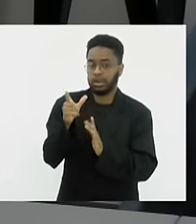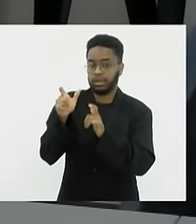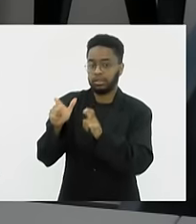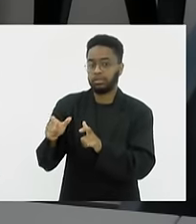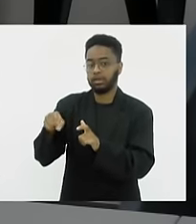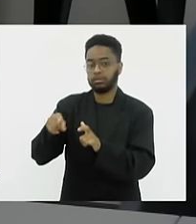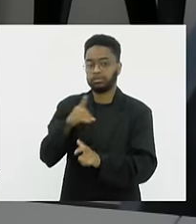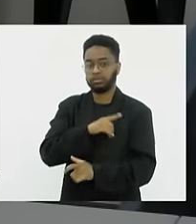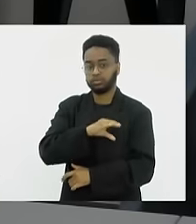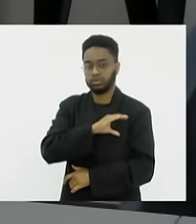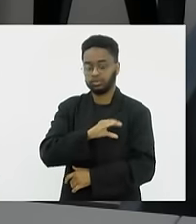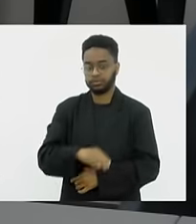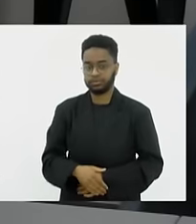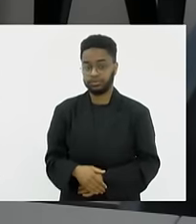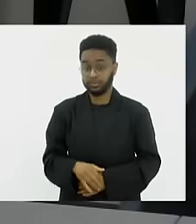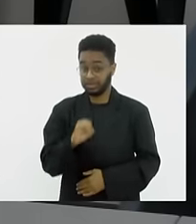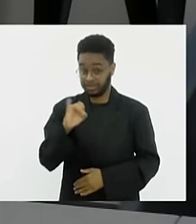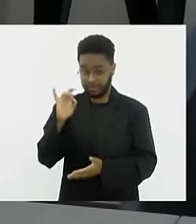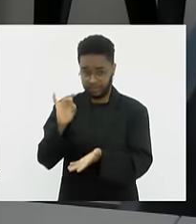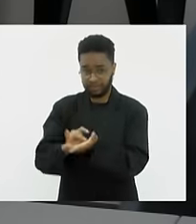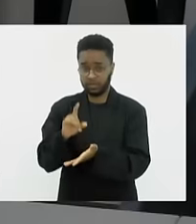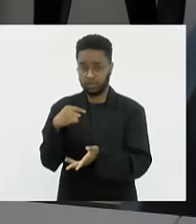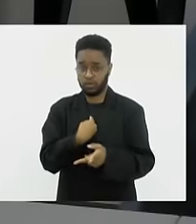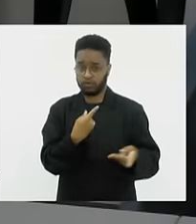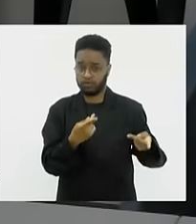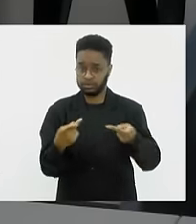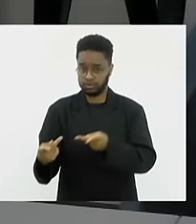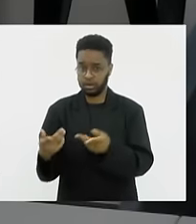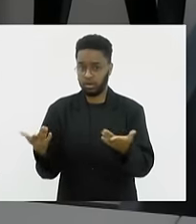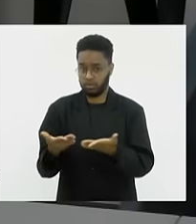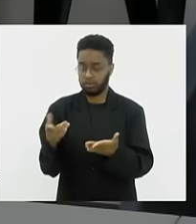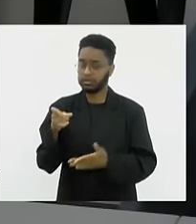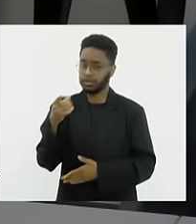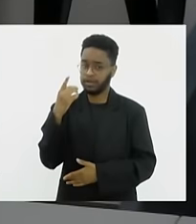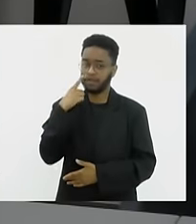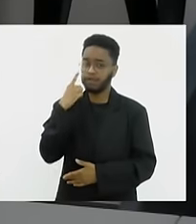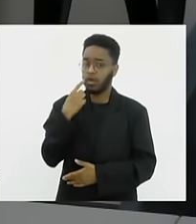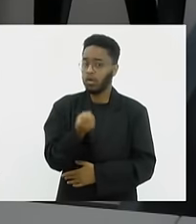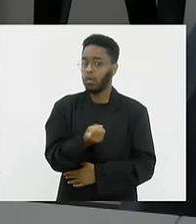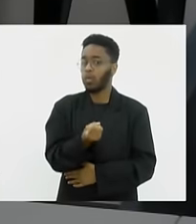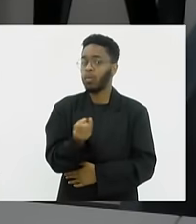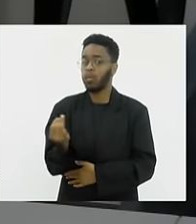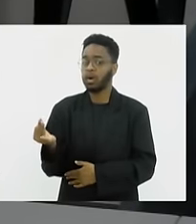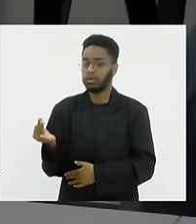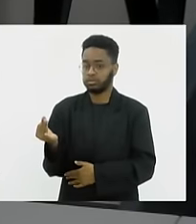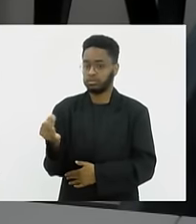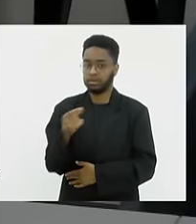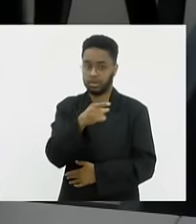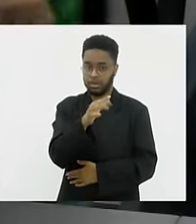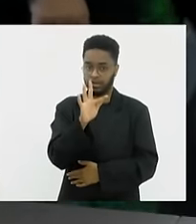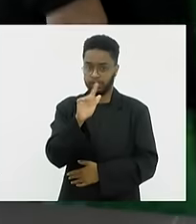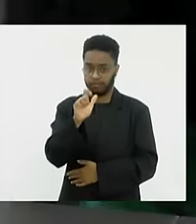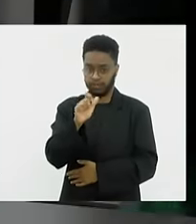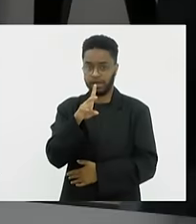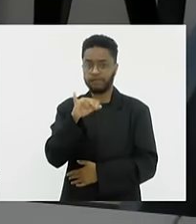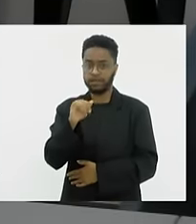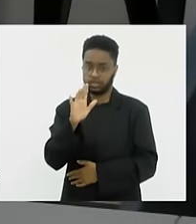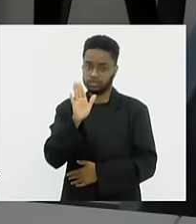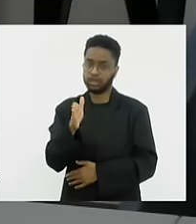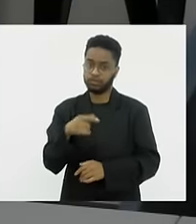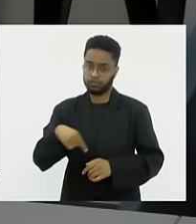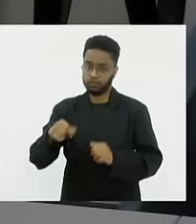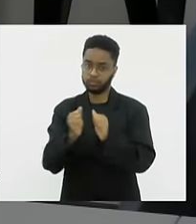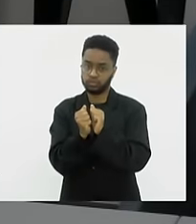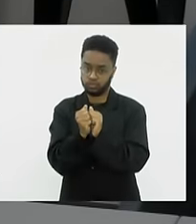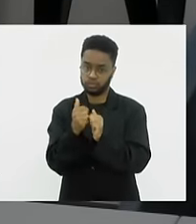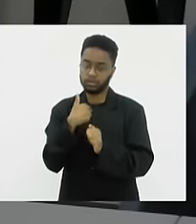Se o senhor for ver, se nós formos lá agora, o senhor ver a quantidade Flavinha foi comigo, onde eu agradeço ao